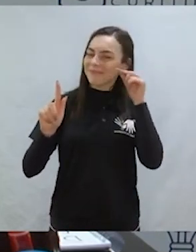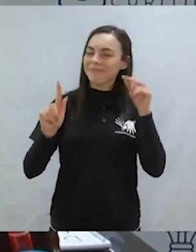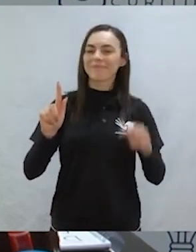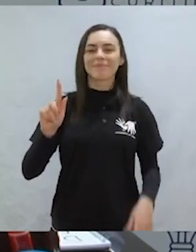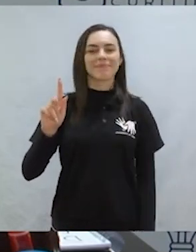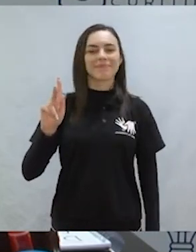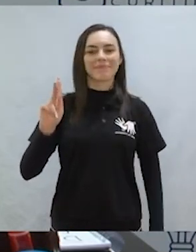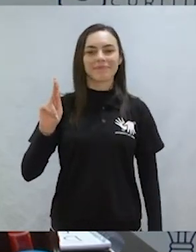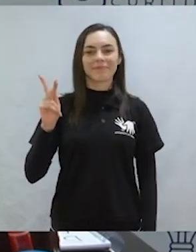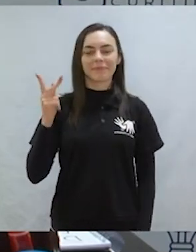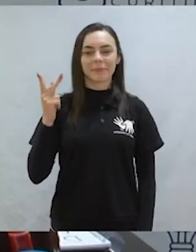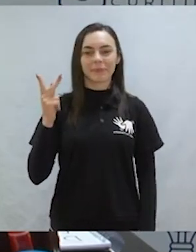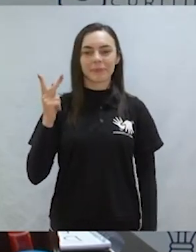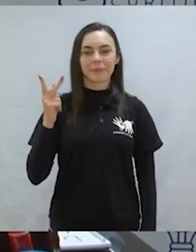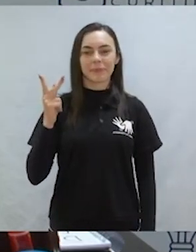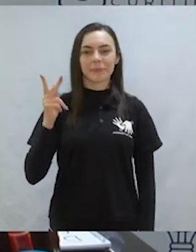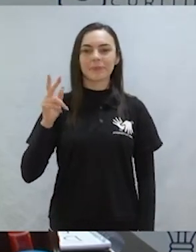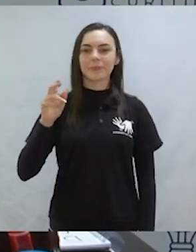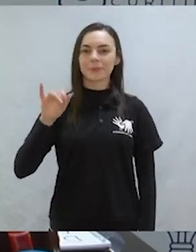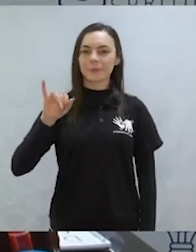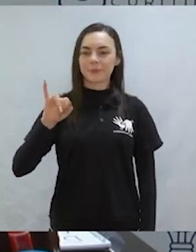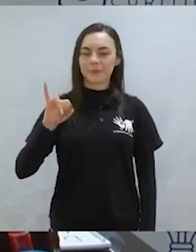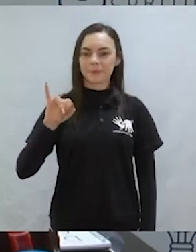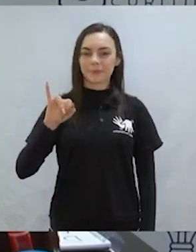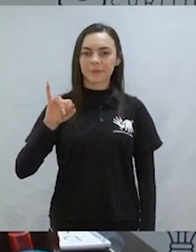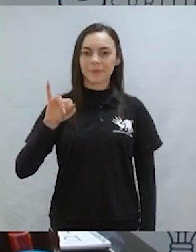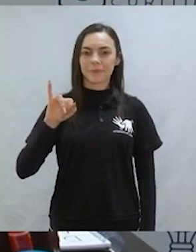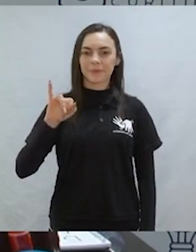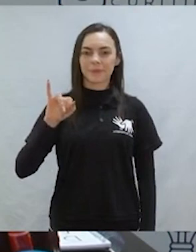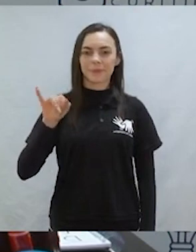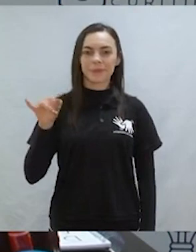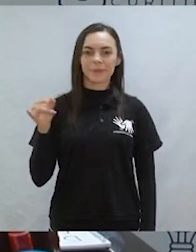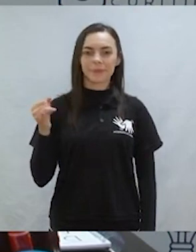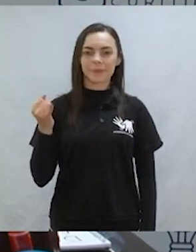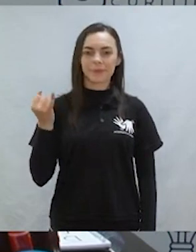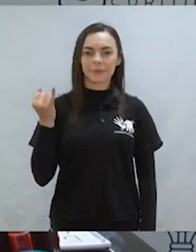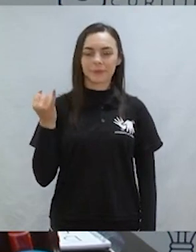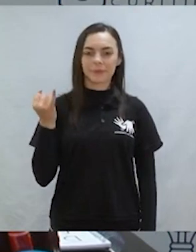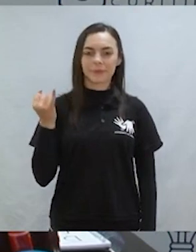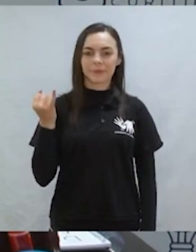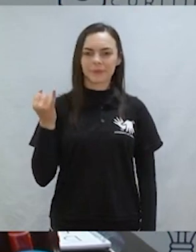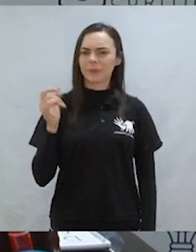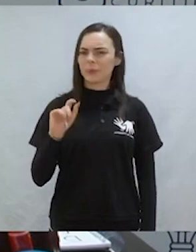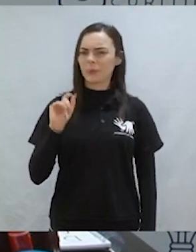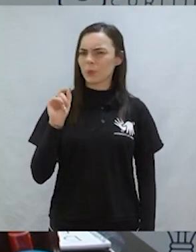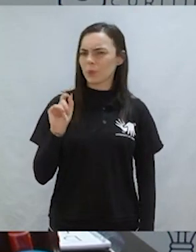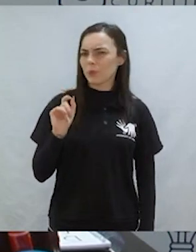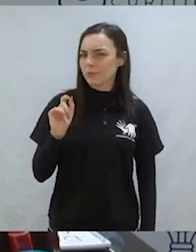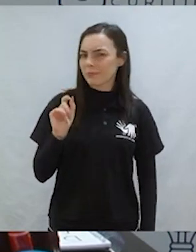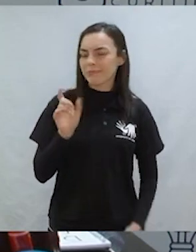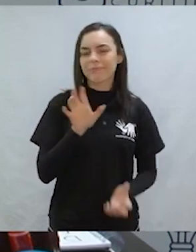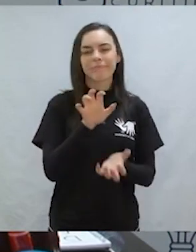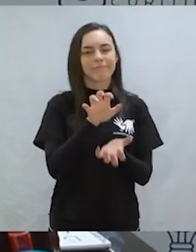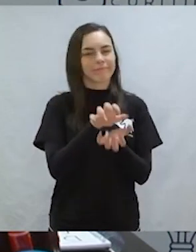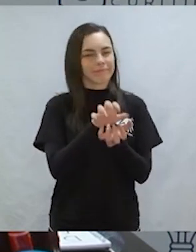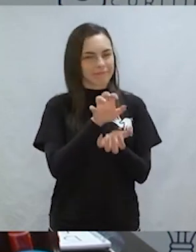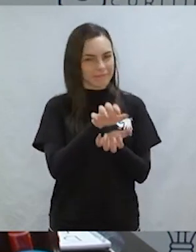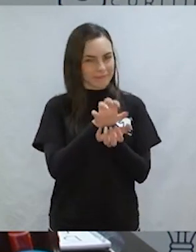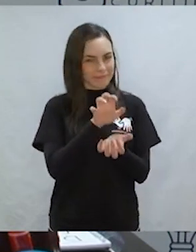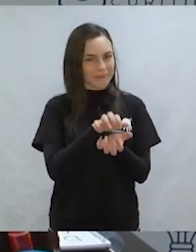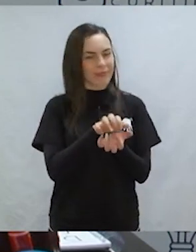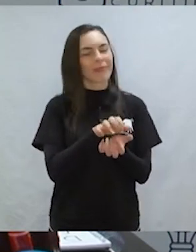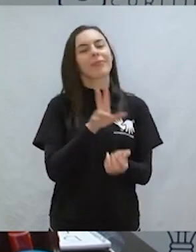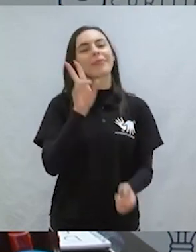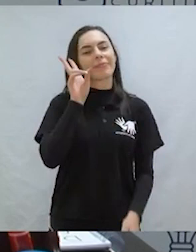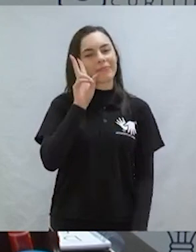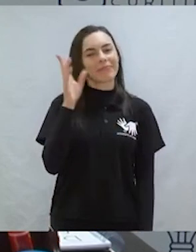gato. O H, o I, o J. Do quê? Do